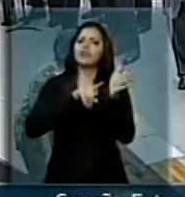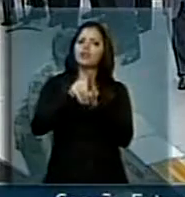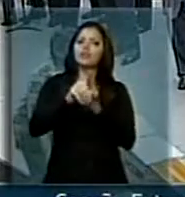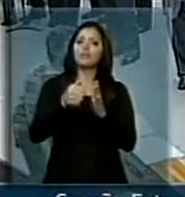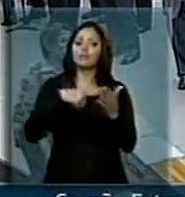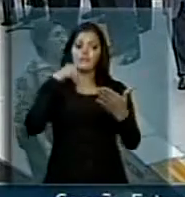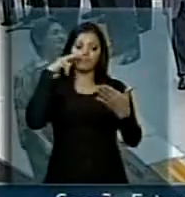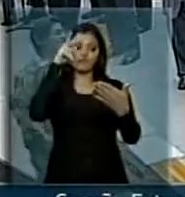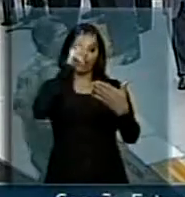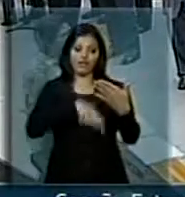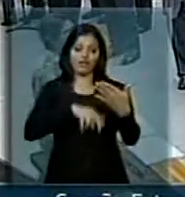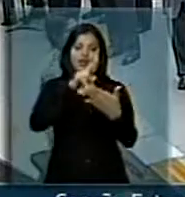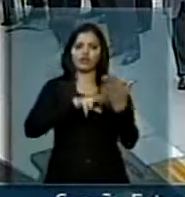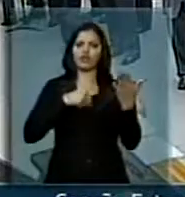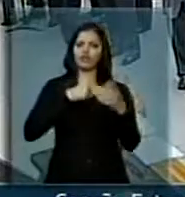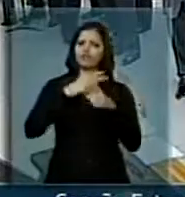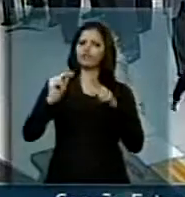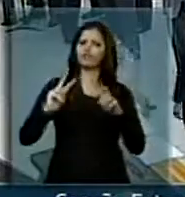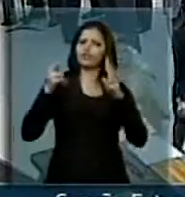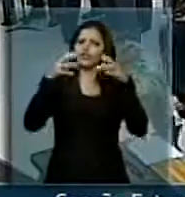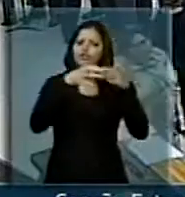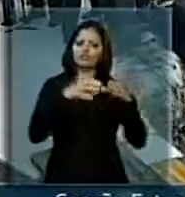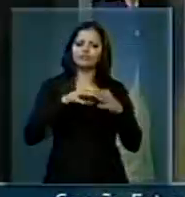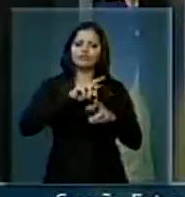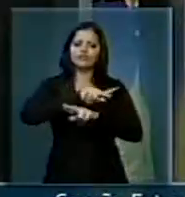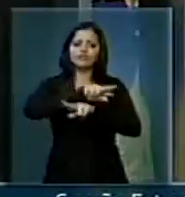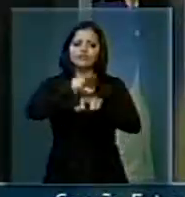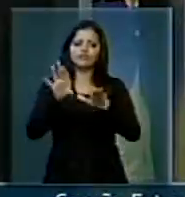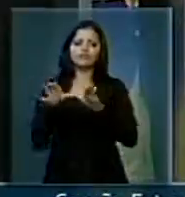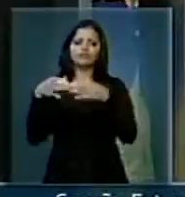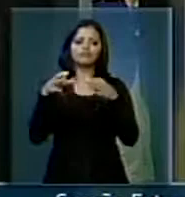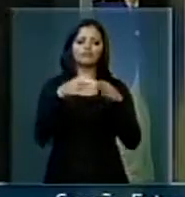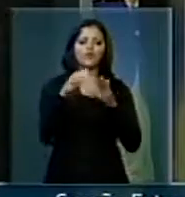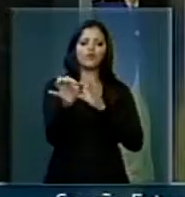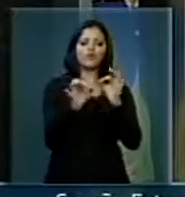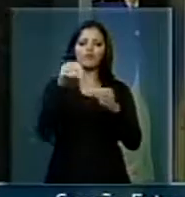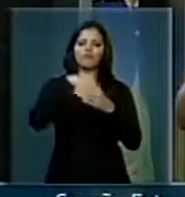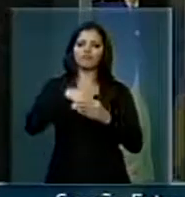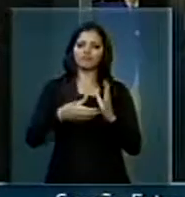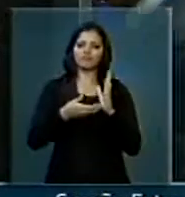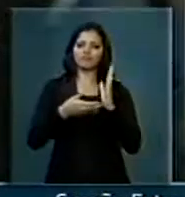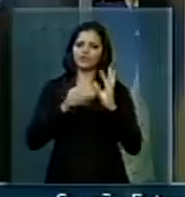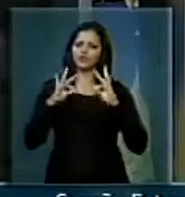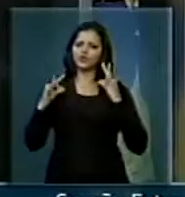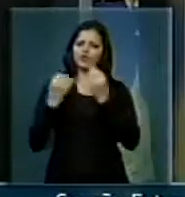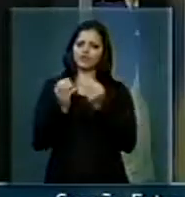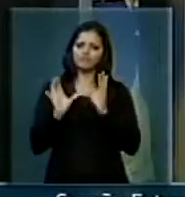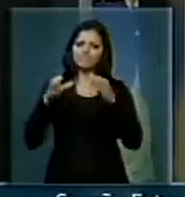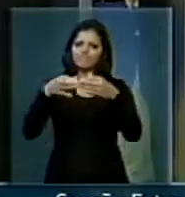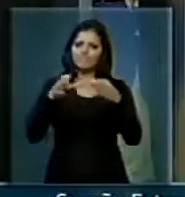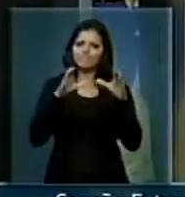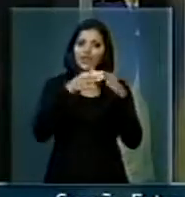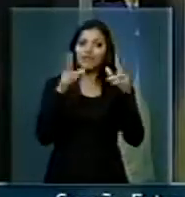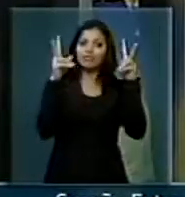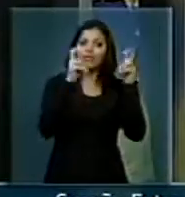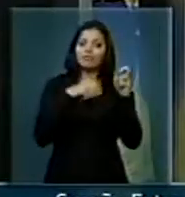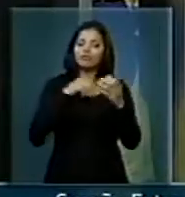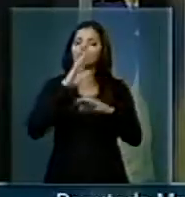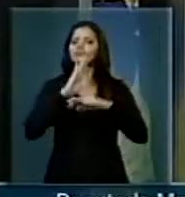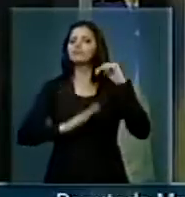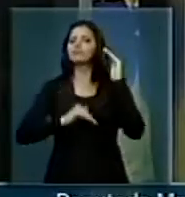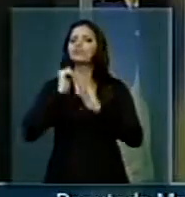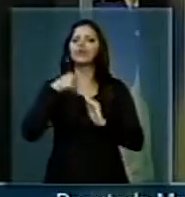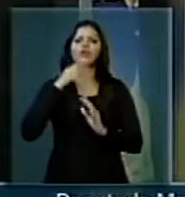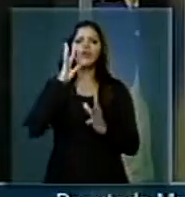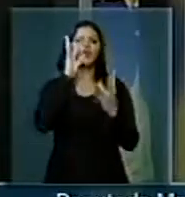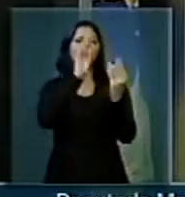esse relatório como uma vitória coletiva dos diversos segmentos que se organizam nessa casa, todos eles entendendo a